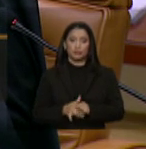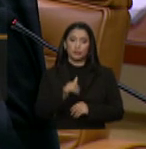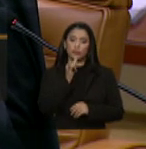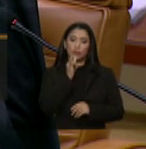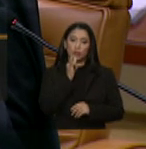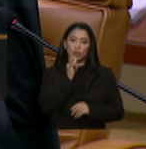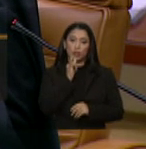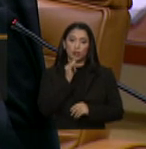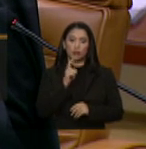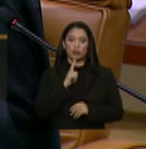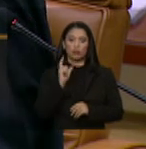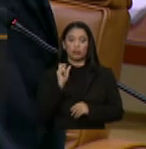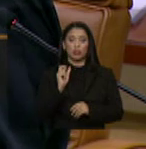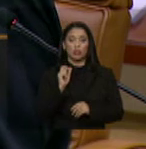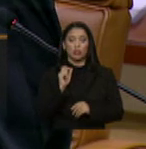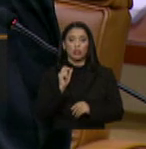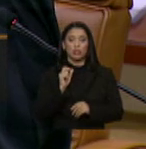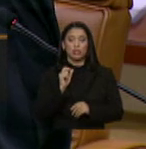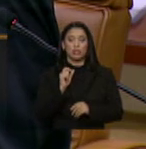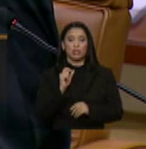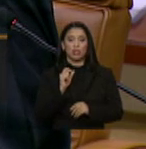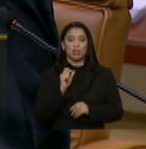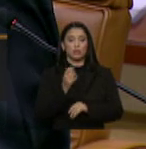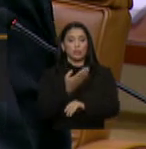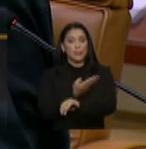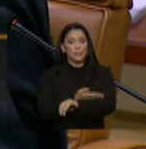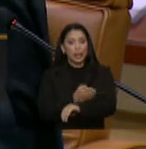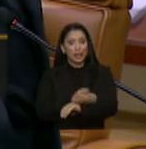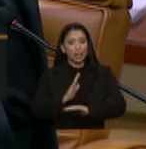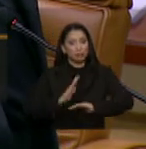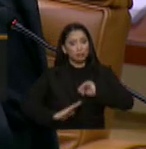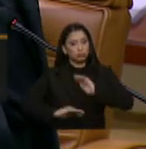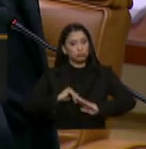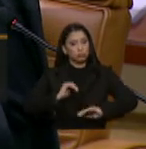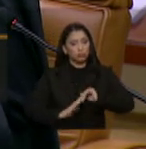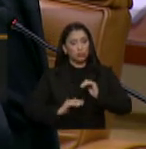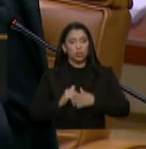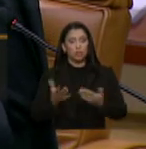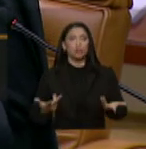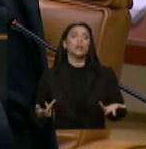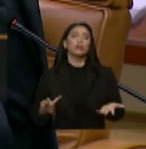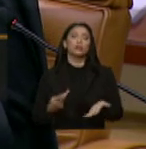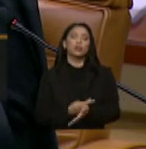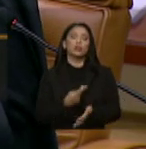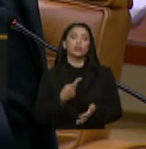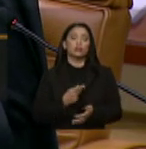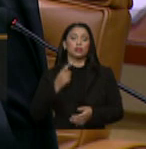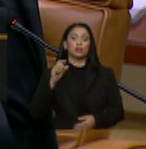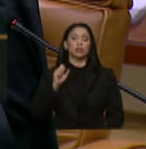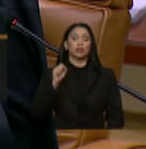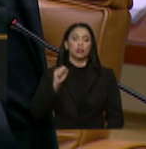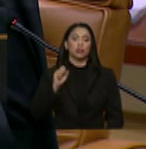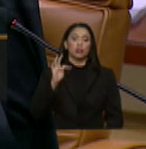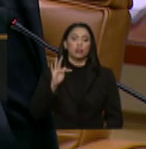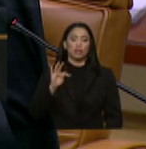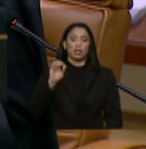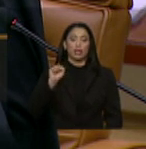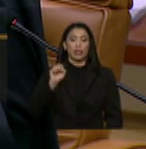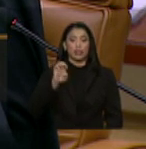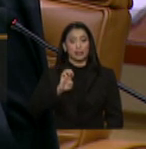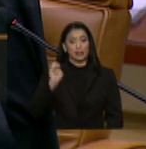exemplos dá uma contribuição é prática é do que realmente seja no Tribunal Superior Eleitoral